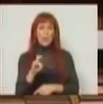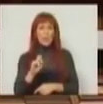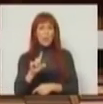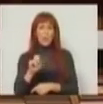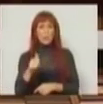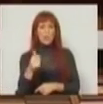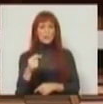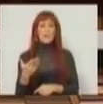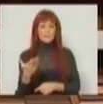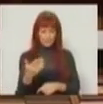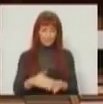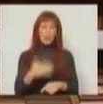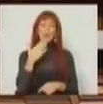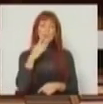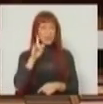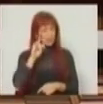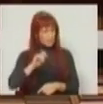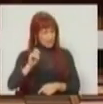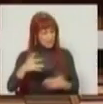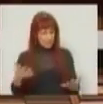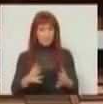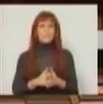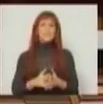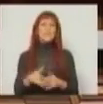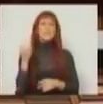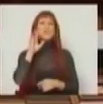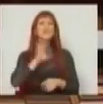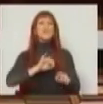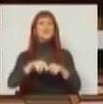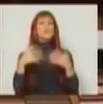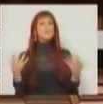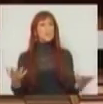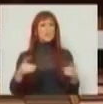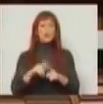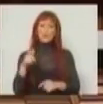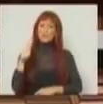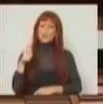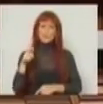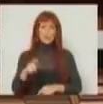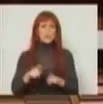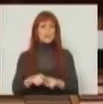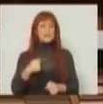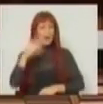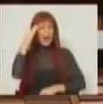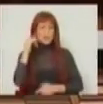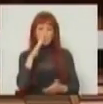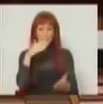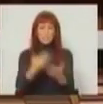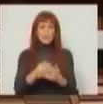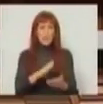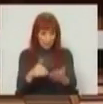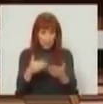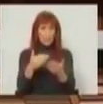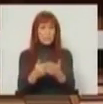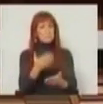do bloco de esquerda obrigada senhor presidente senhoras e senhores deputados o bloco de esquerda entendo que estamos perante uma proposta